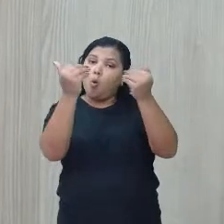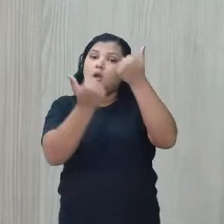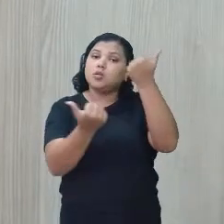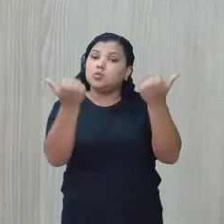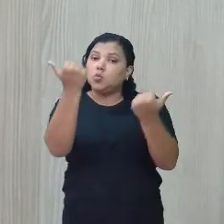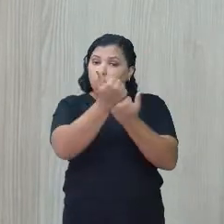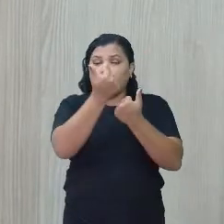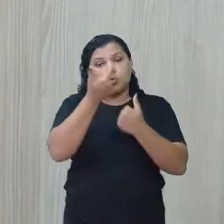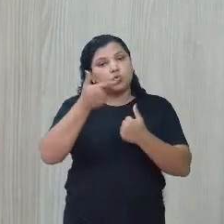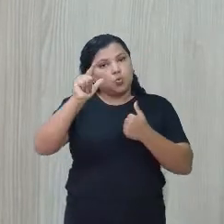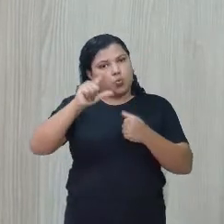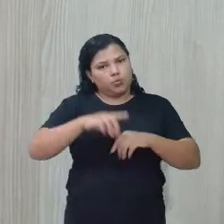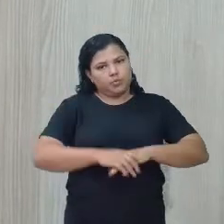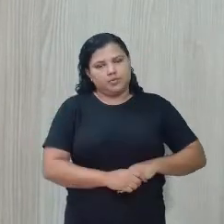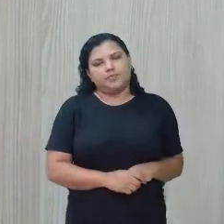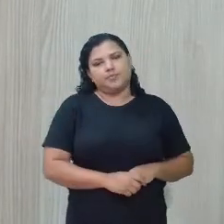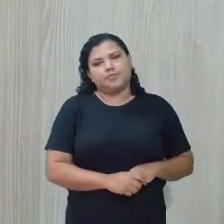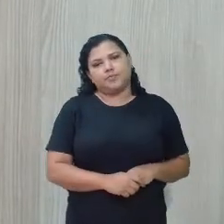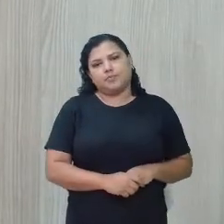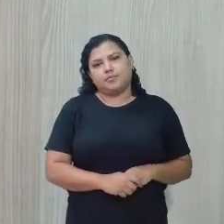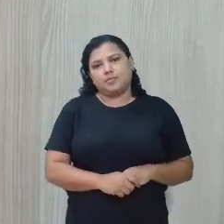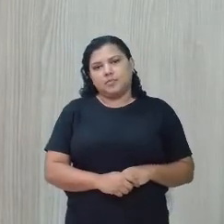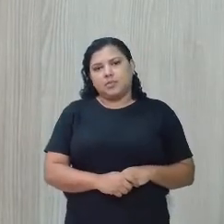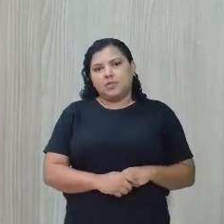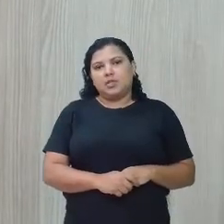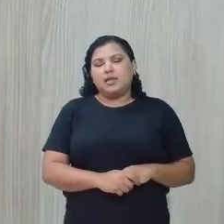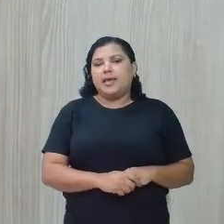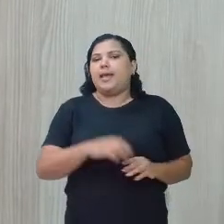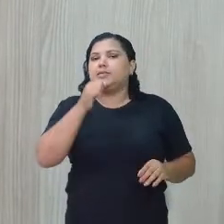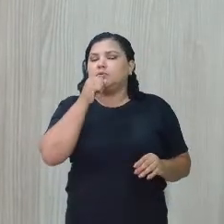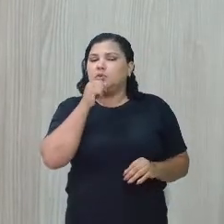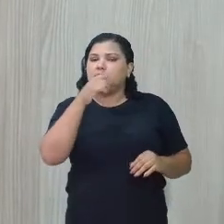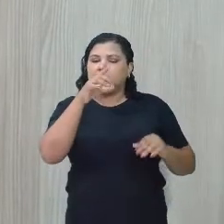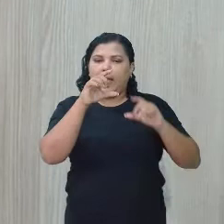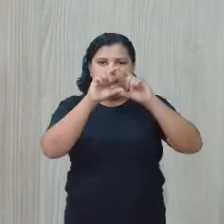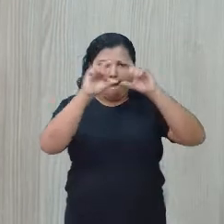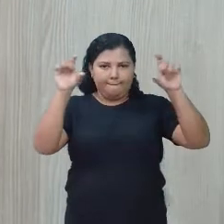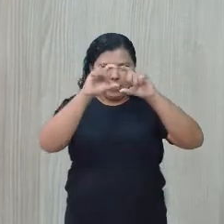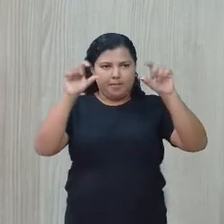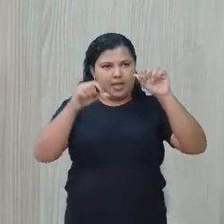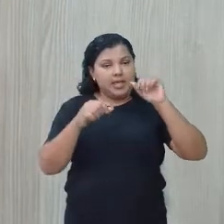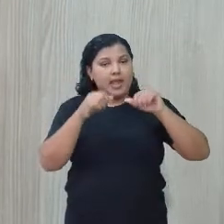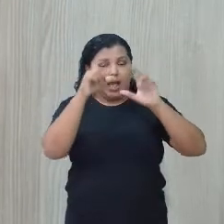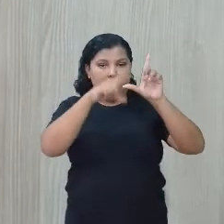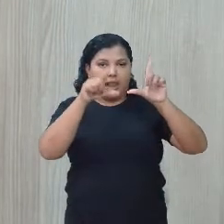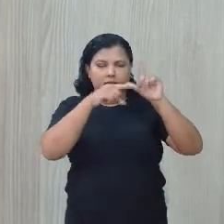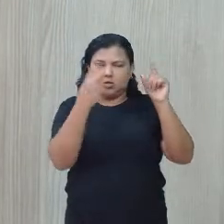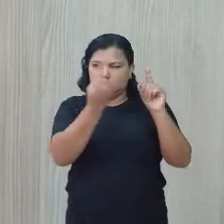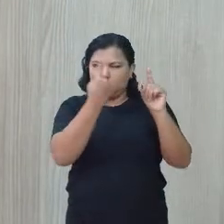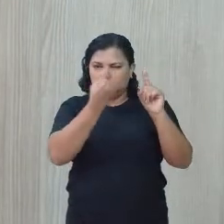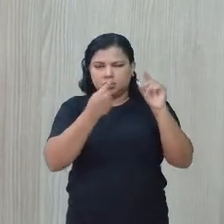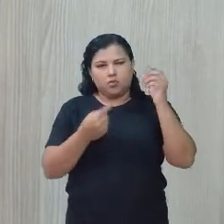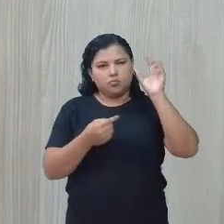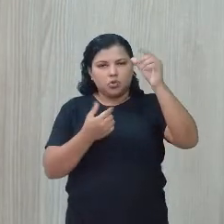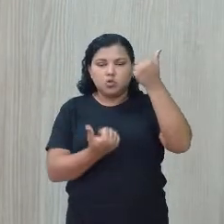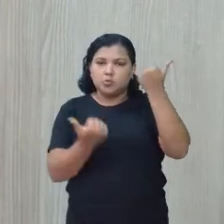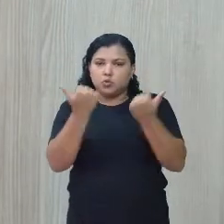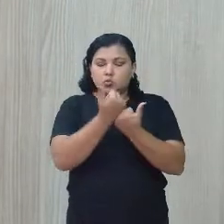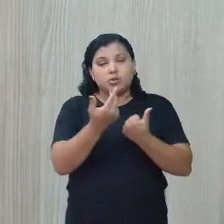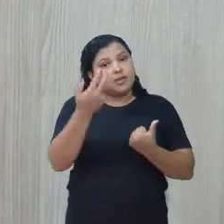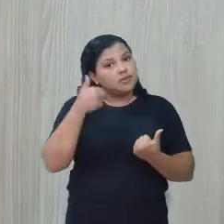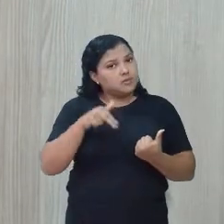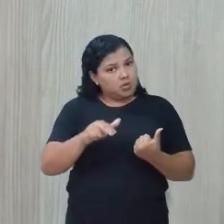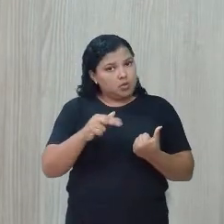na equação que você não mexeu. Se você fizer a evidência na primeira, né, deixar a letra sozinha na primeira, você vai substituir na